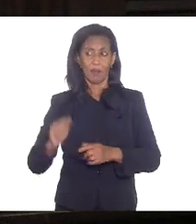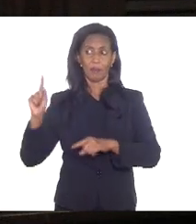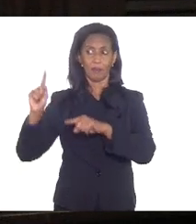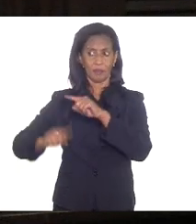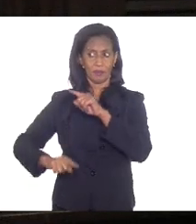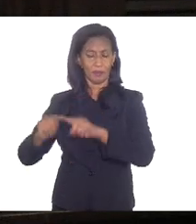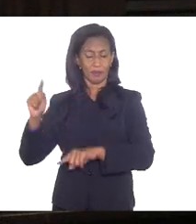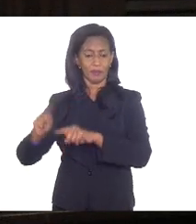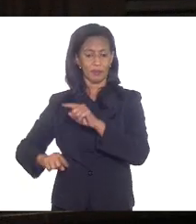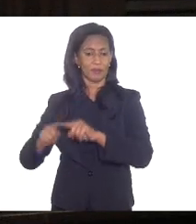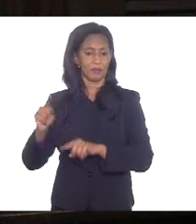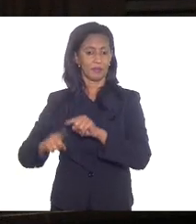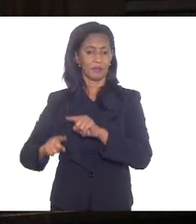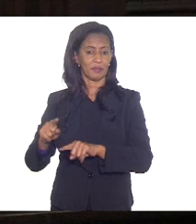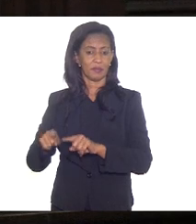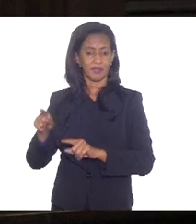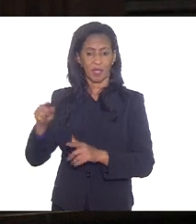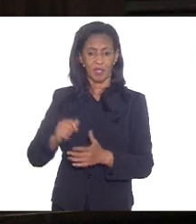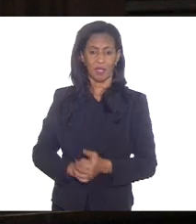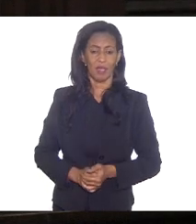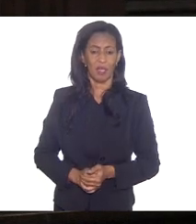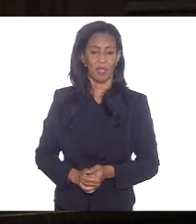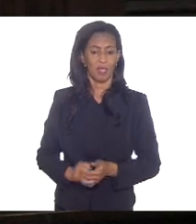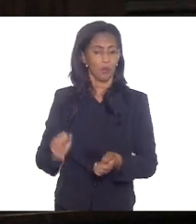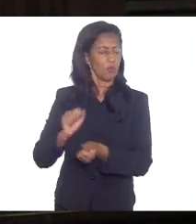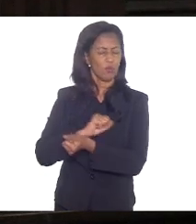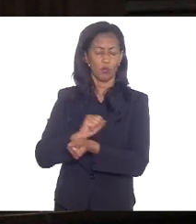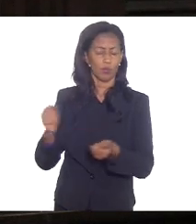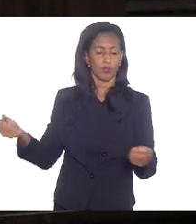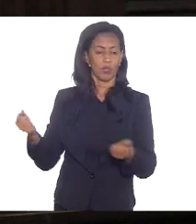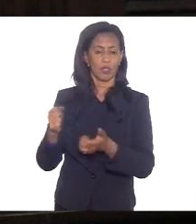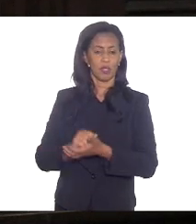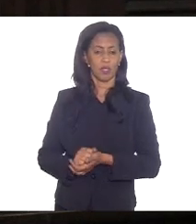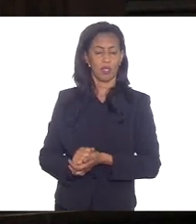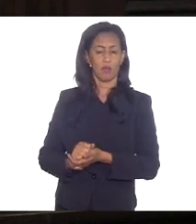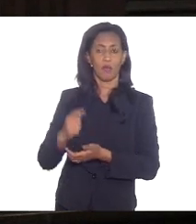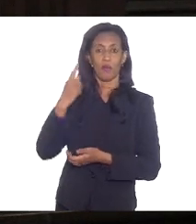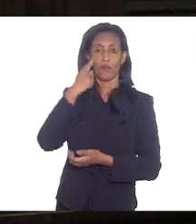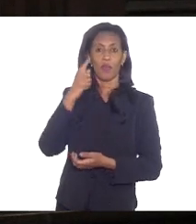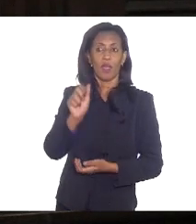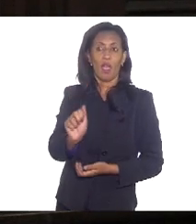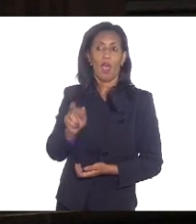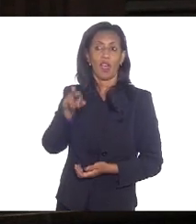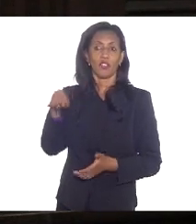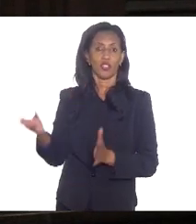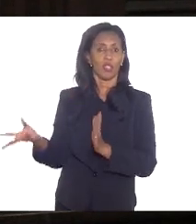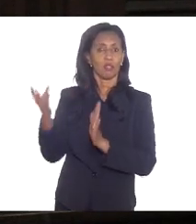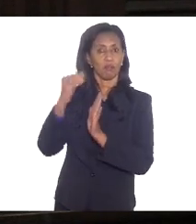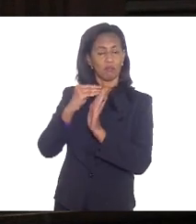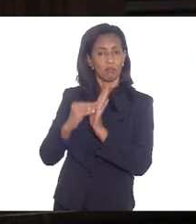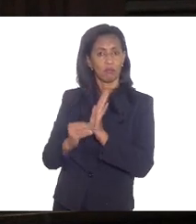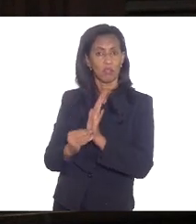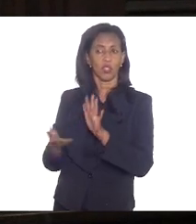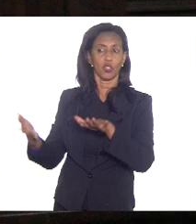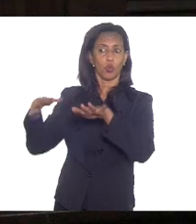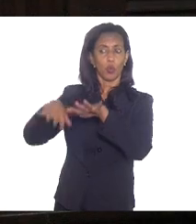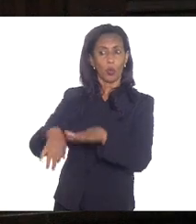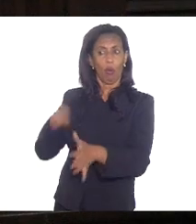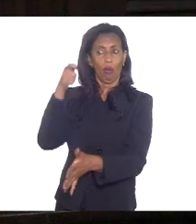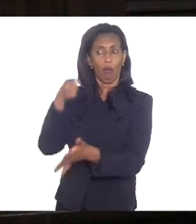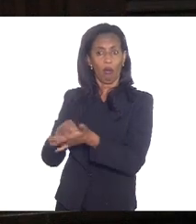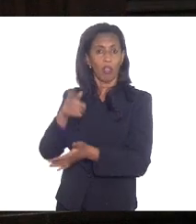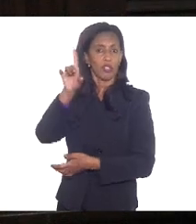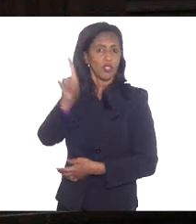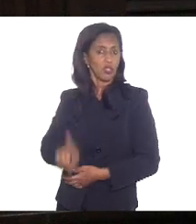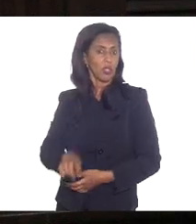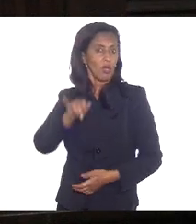Ou seja, é possível desencadear ações, oportunidades, agendas de inclusão, de garantia de direitos,